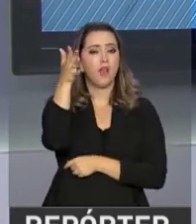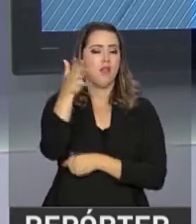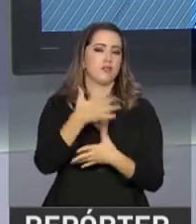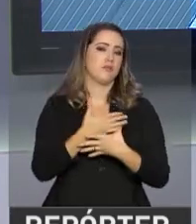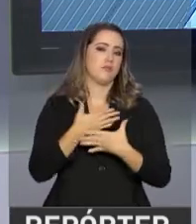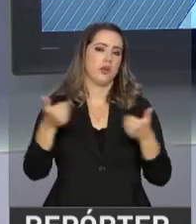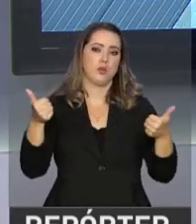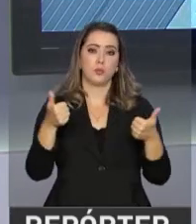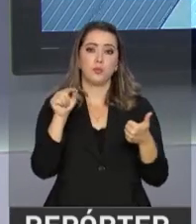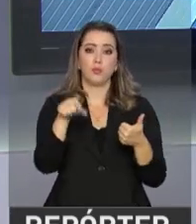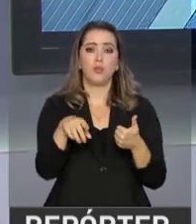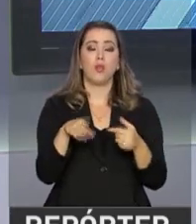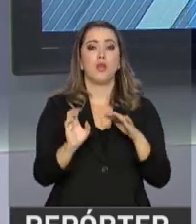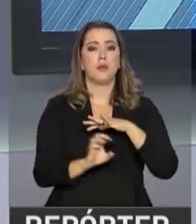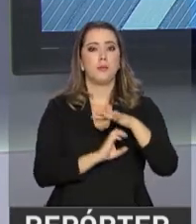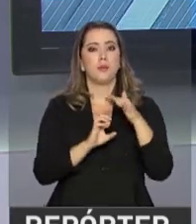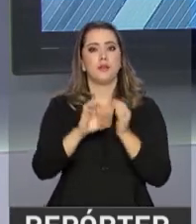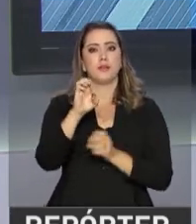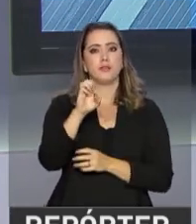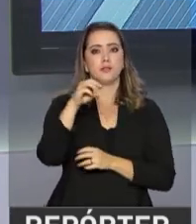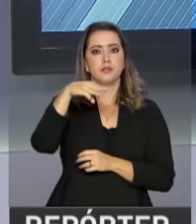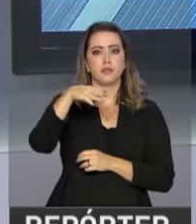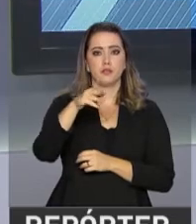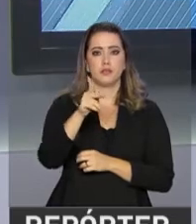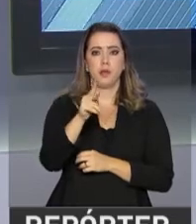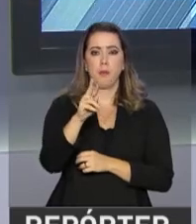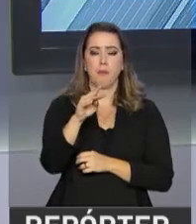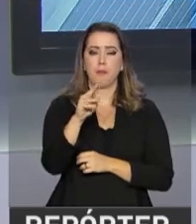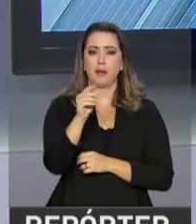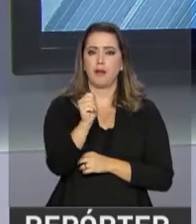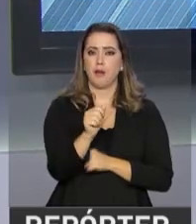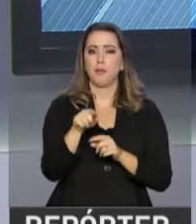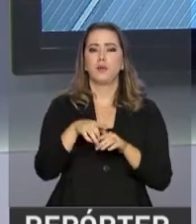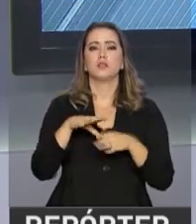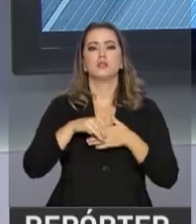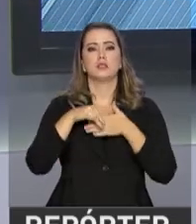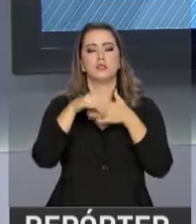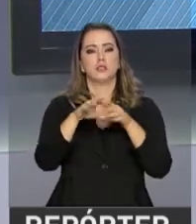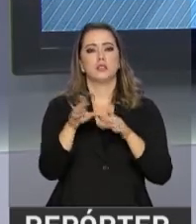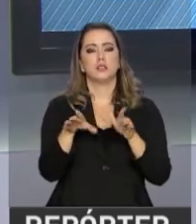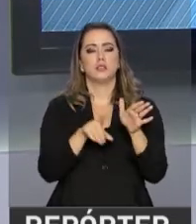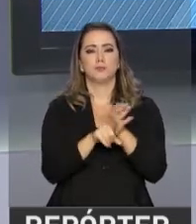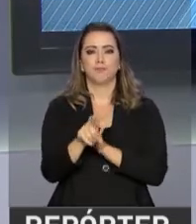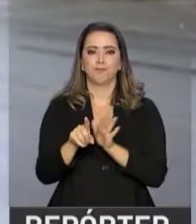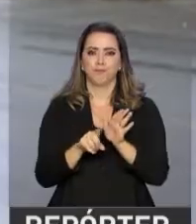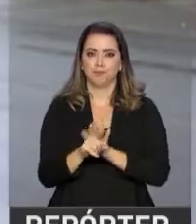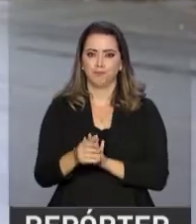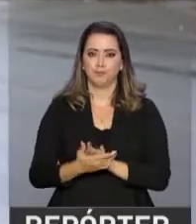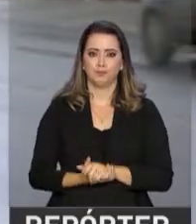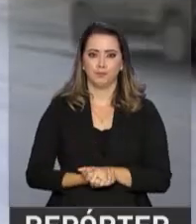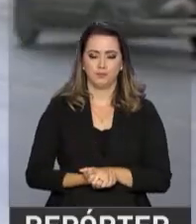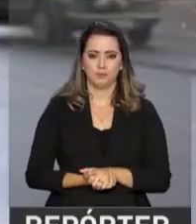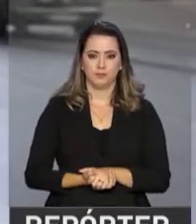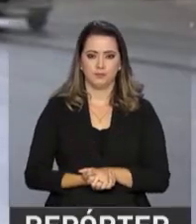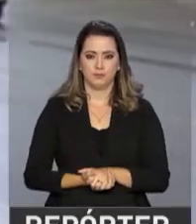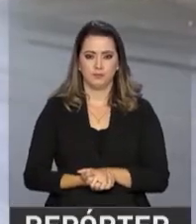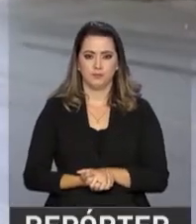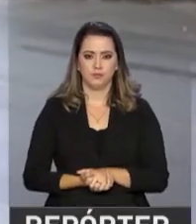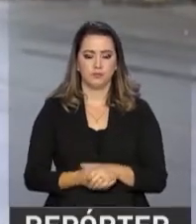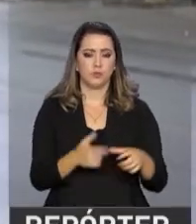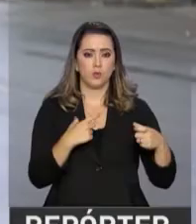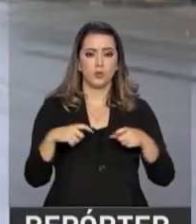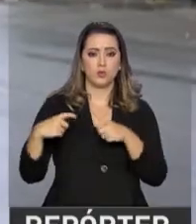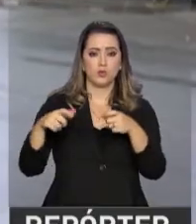eficiente embrapa agroenergia é uma das instituições coordenadoras do projeto nos